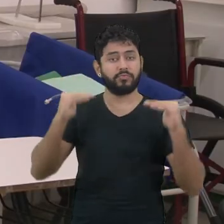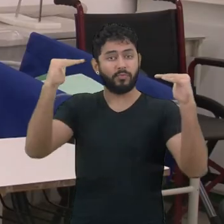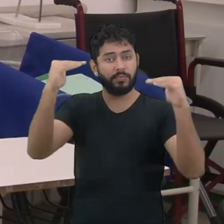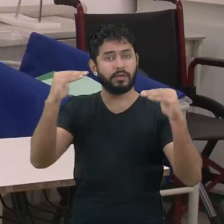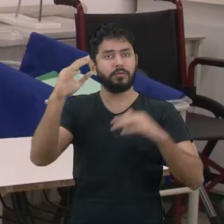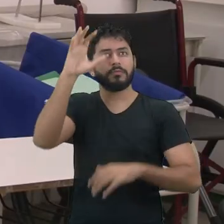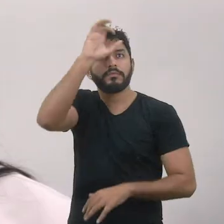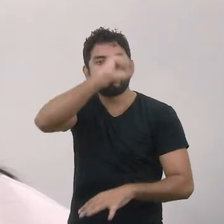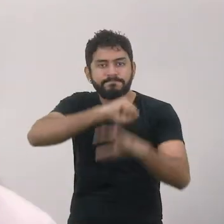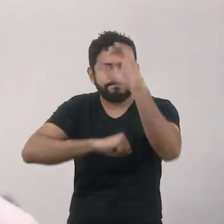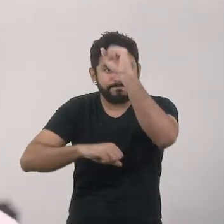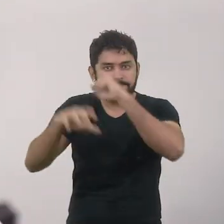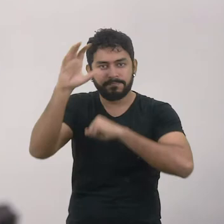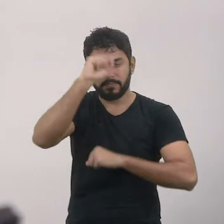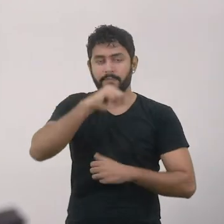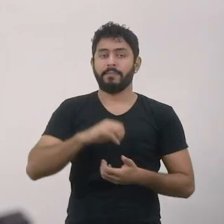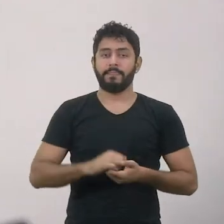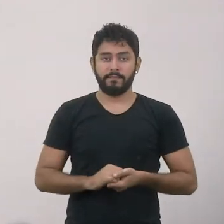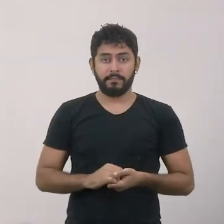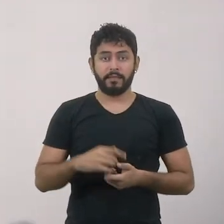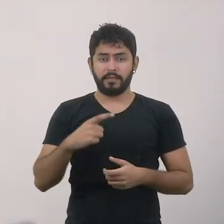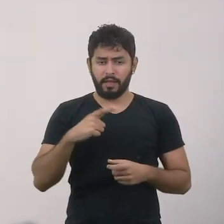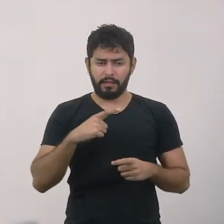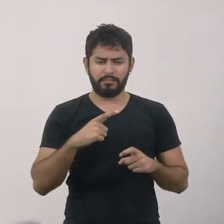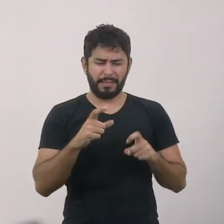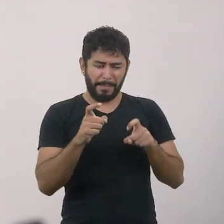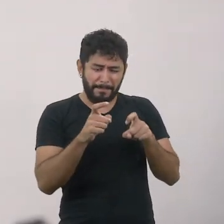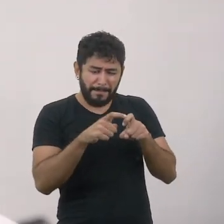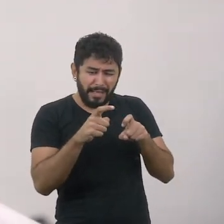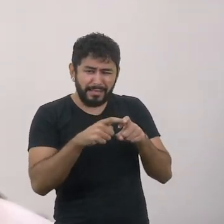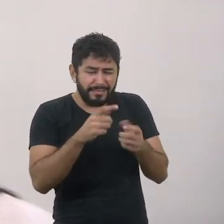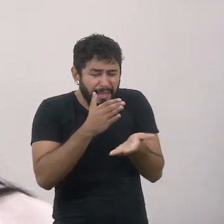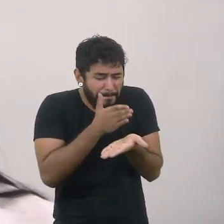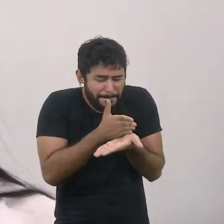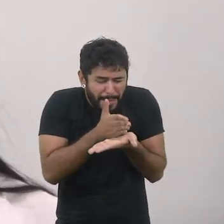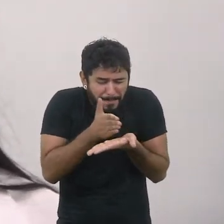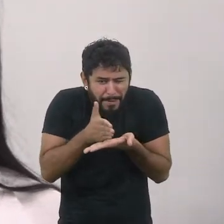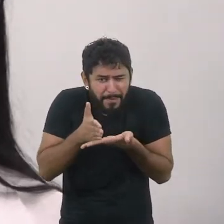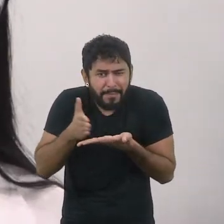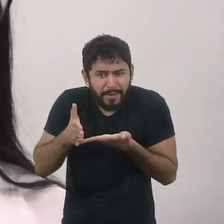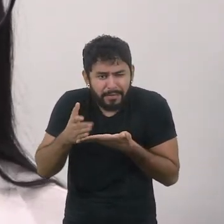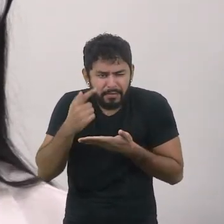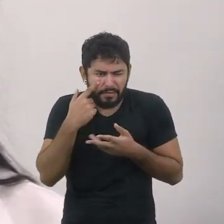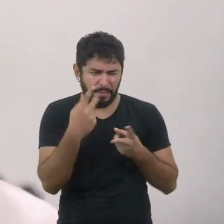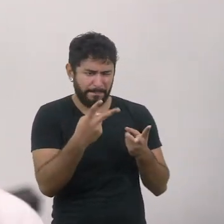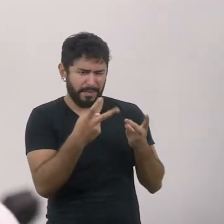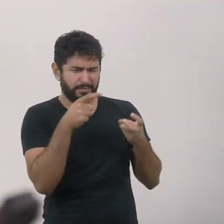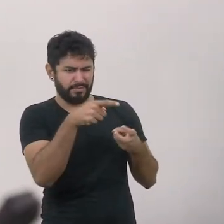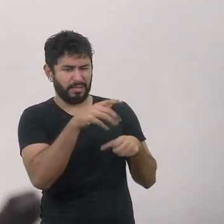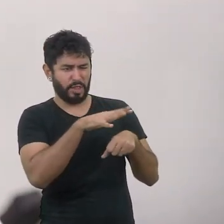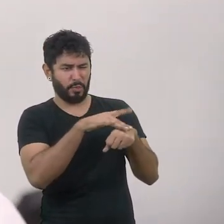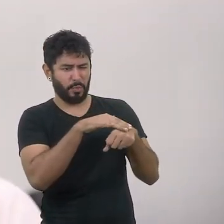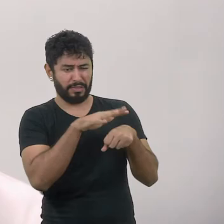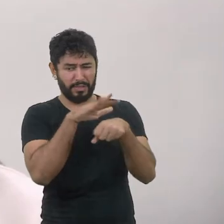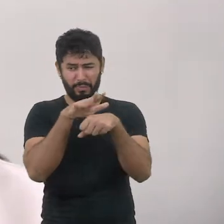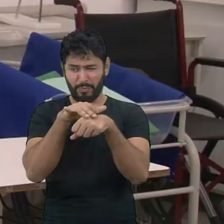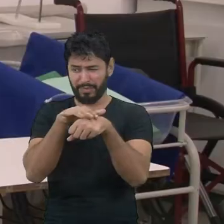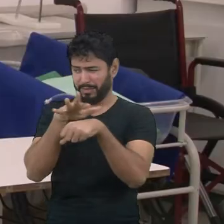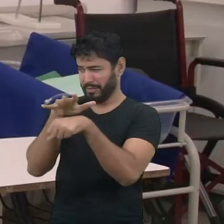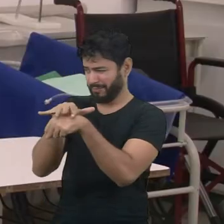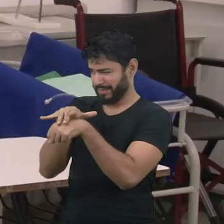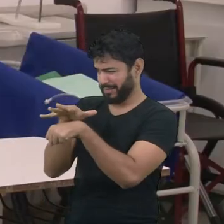tem uma medicina fracionada, em que eu vejo você por partes, eu vejo você por